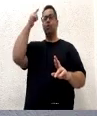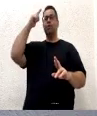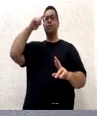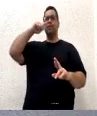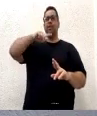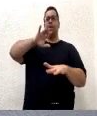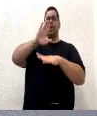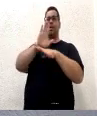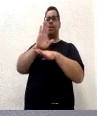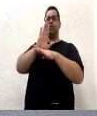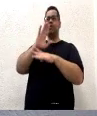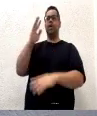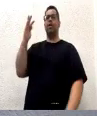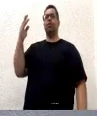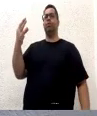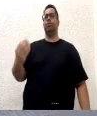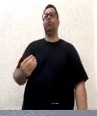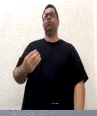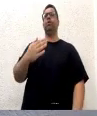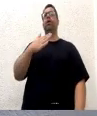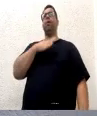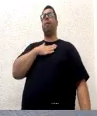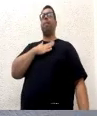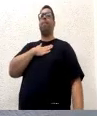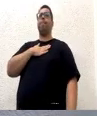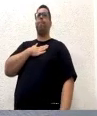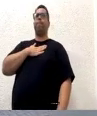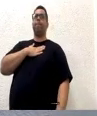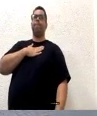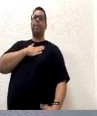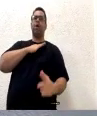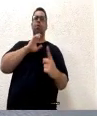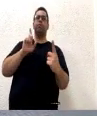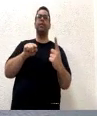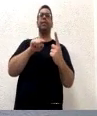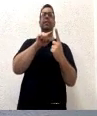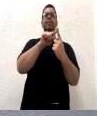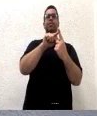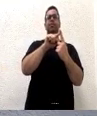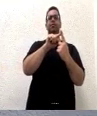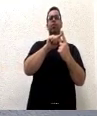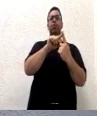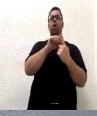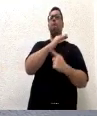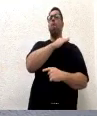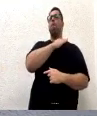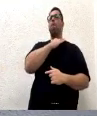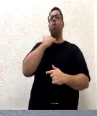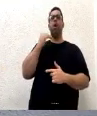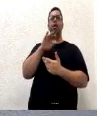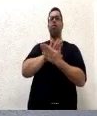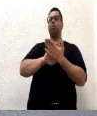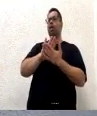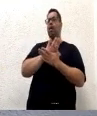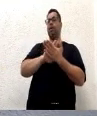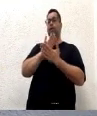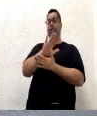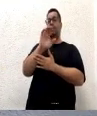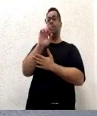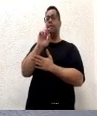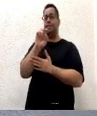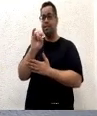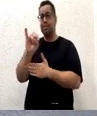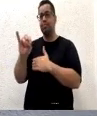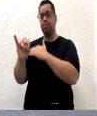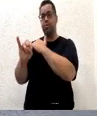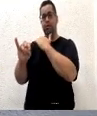nossa meta é não ter óbito. Né? E se, porventura, a gente tiver algum óbito, é ter certeza